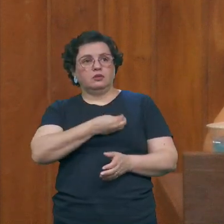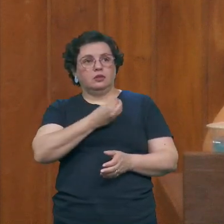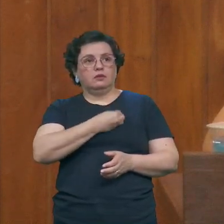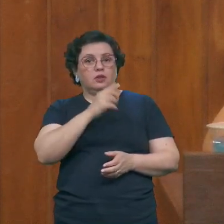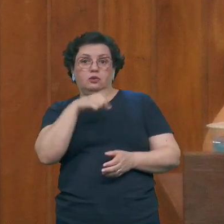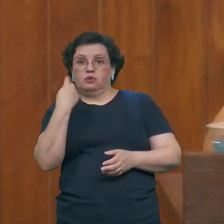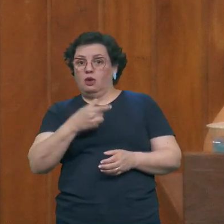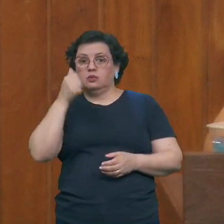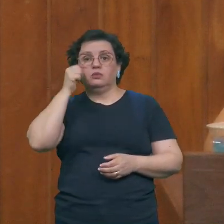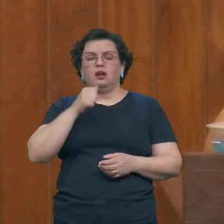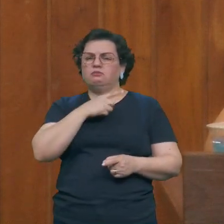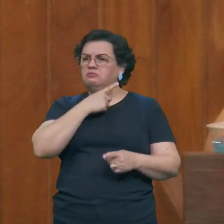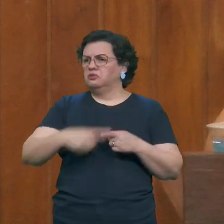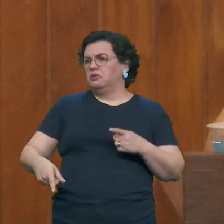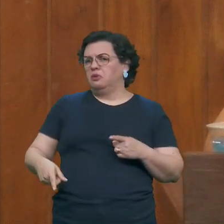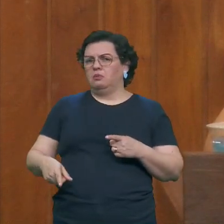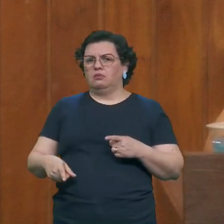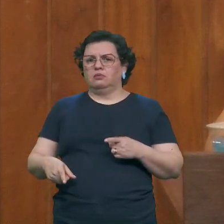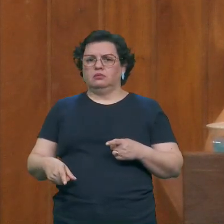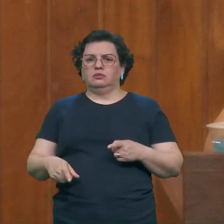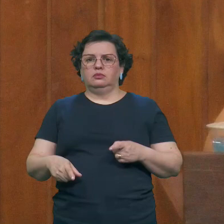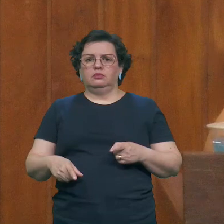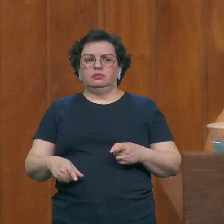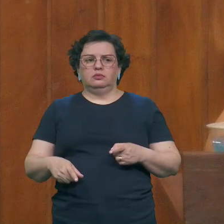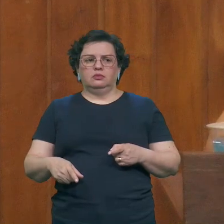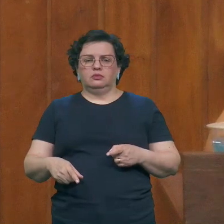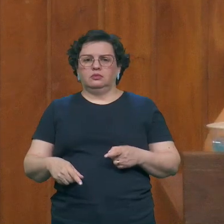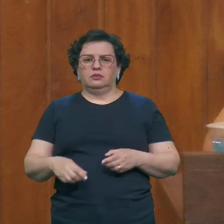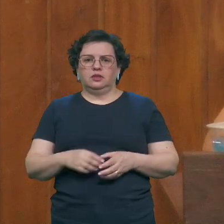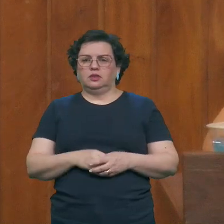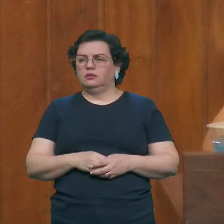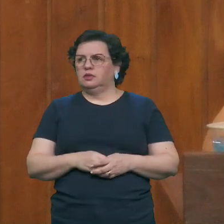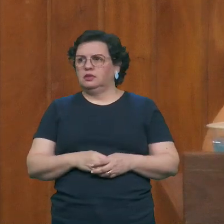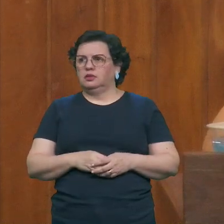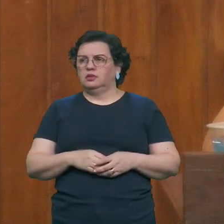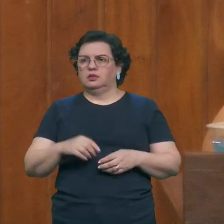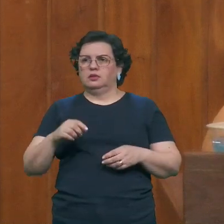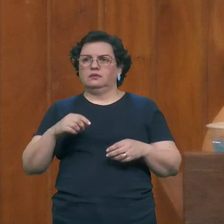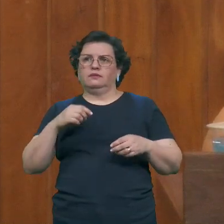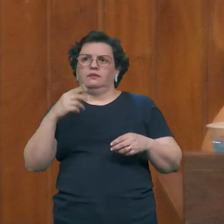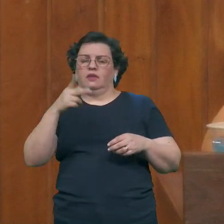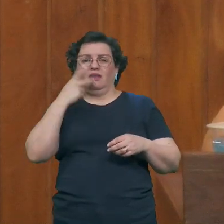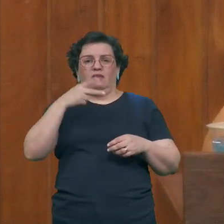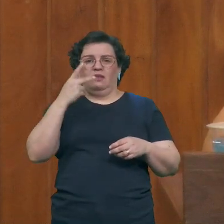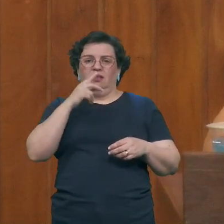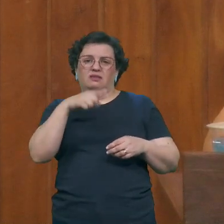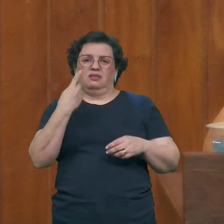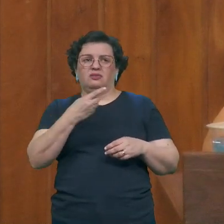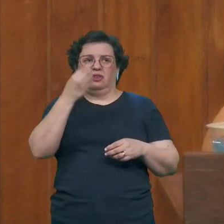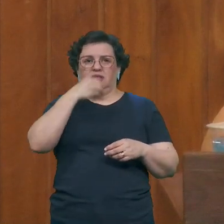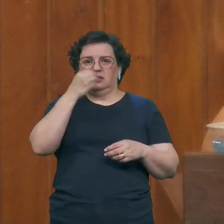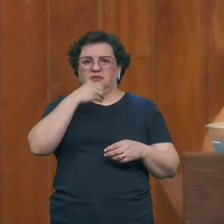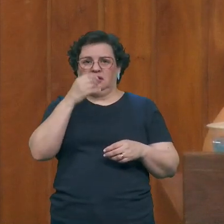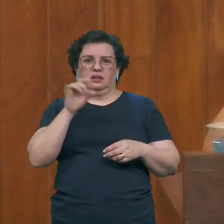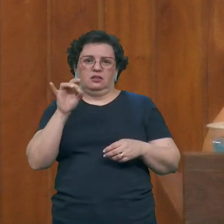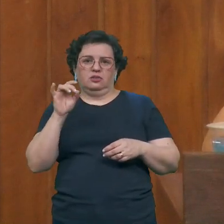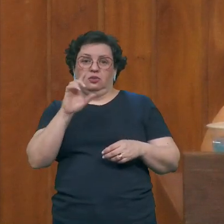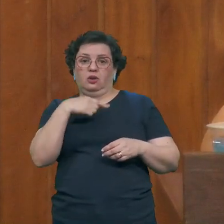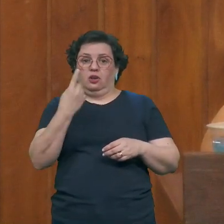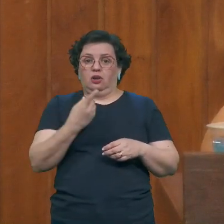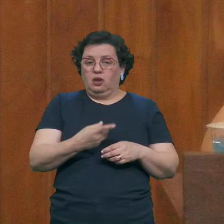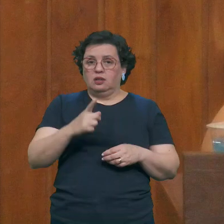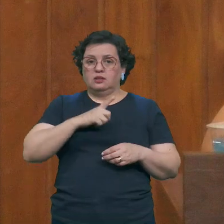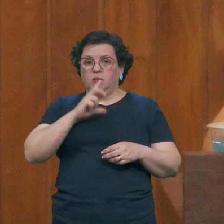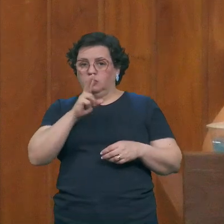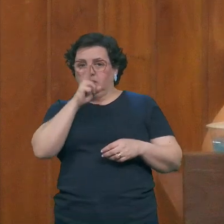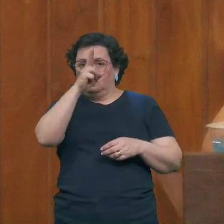não podemos se vitimizar na nossas fraquezas. Nas nossas fraquezas, nós tiramos força para ir à